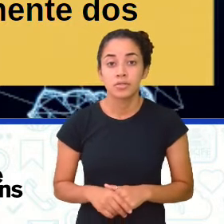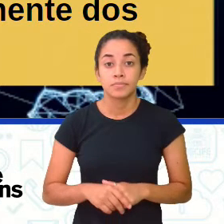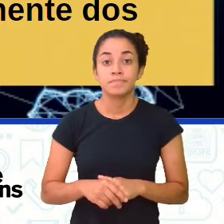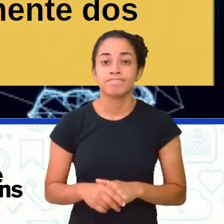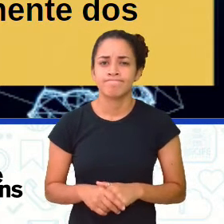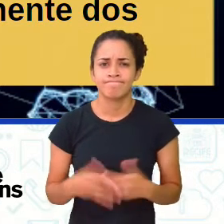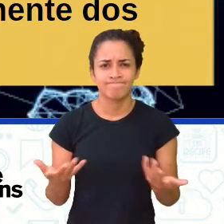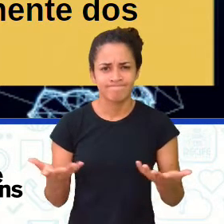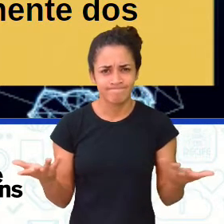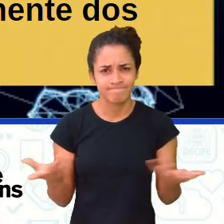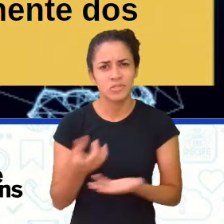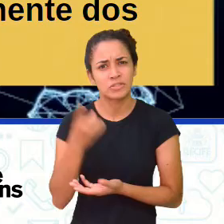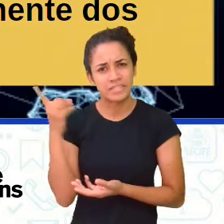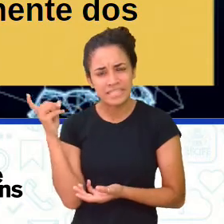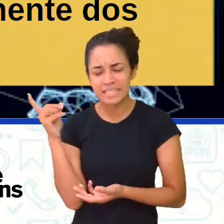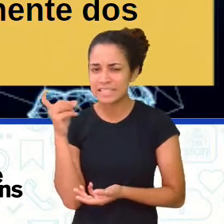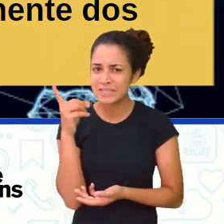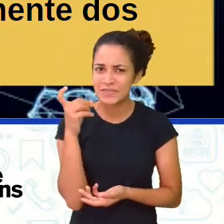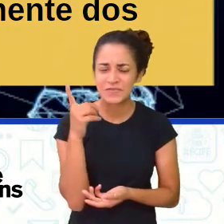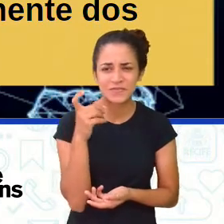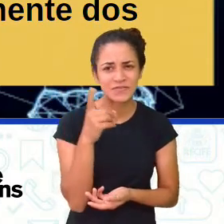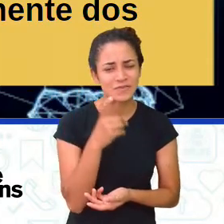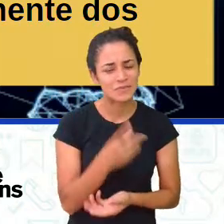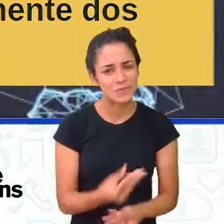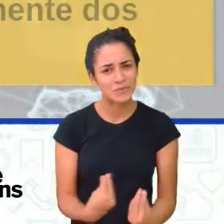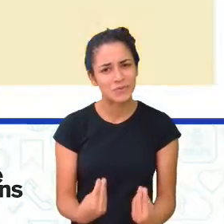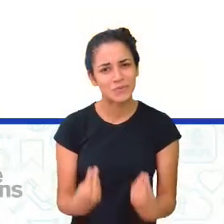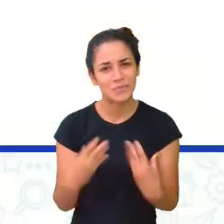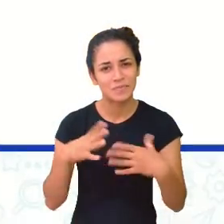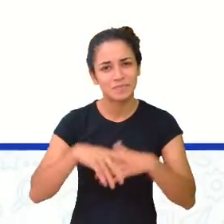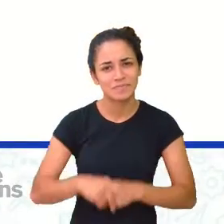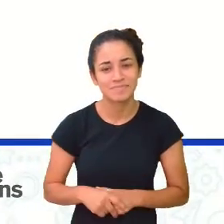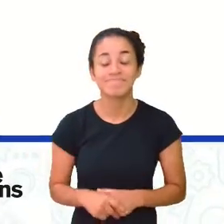tá difícil, Juninho, dos bens de